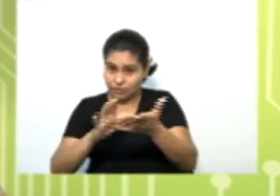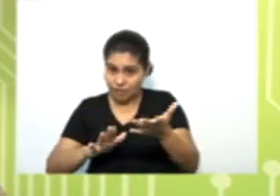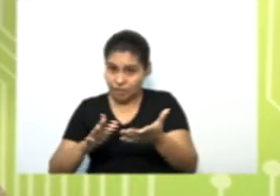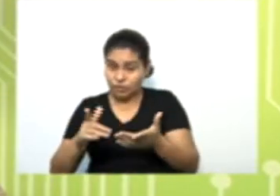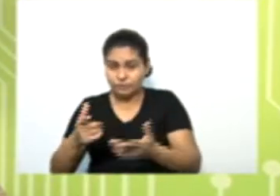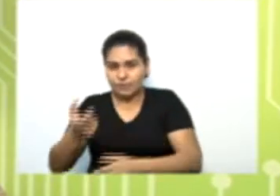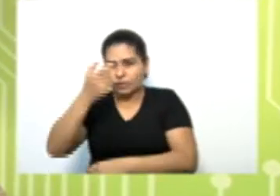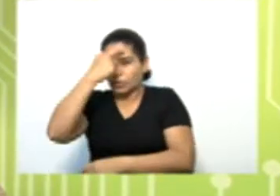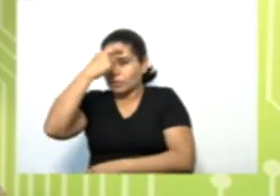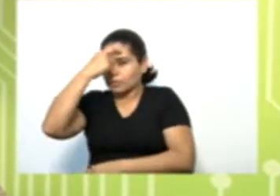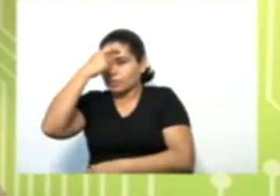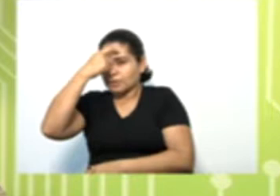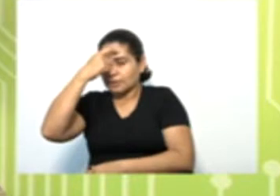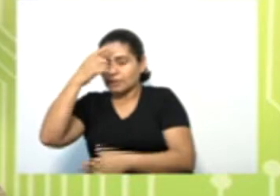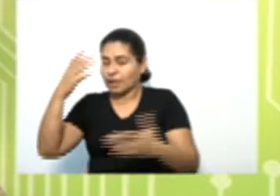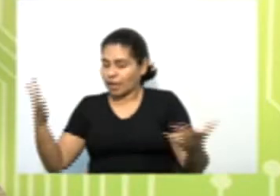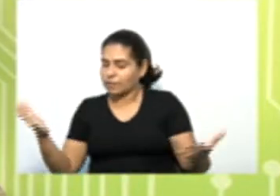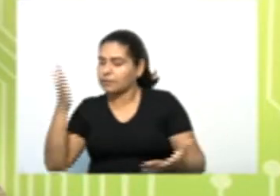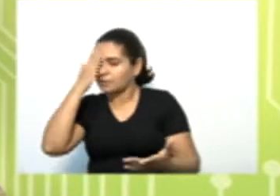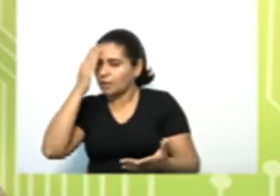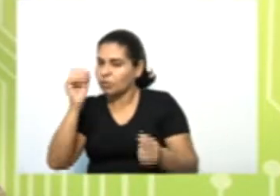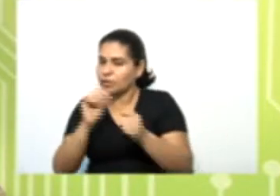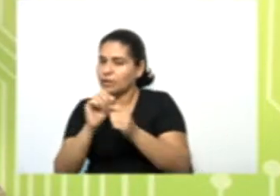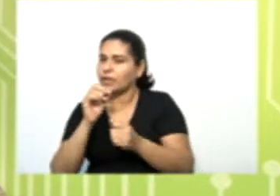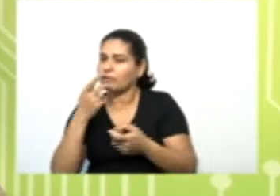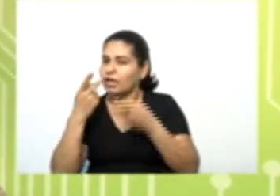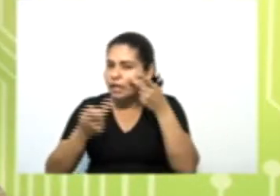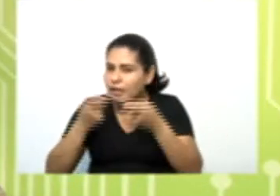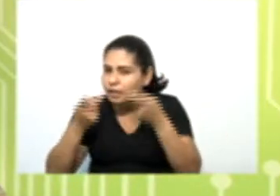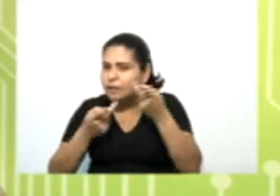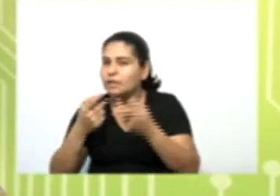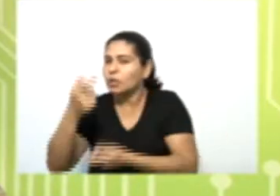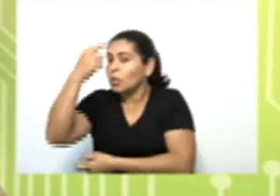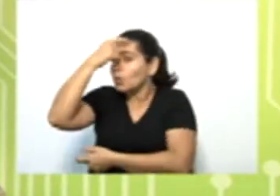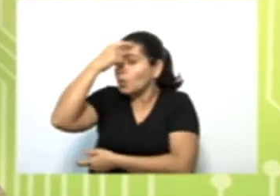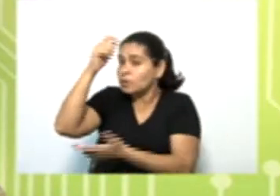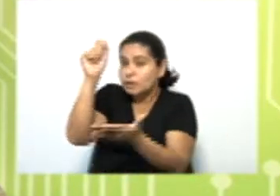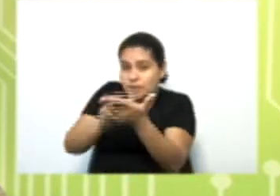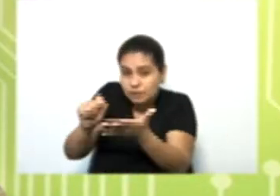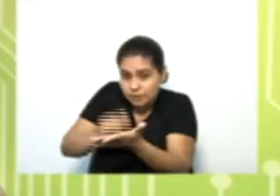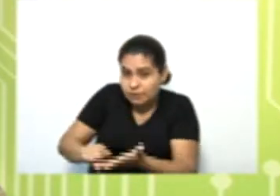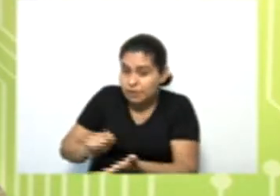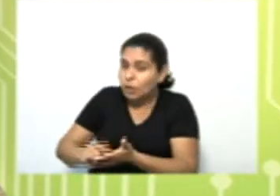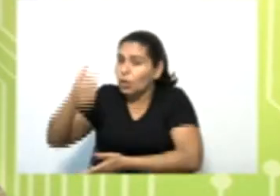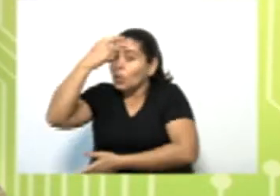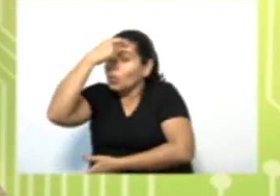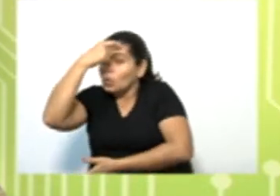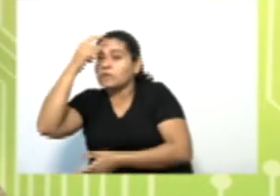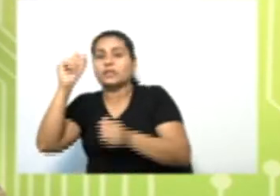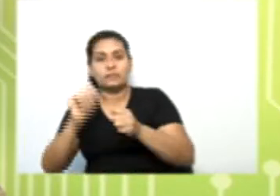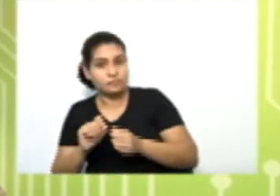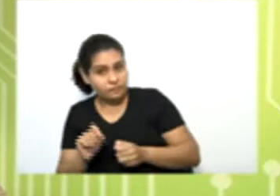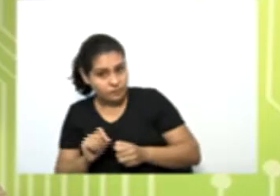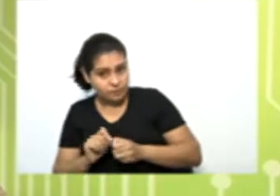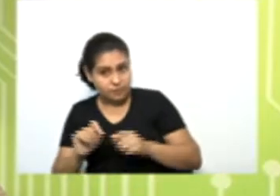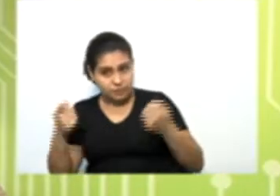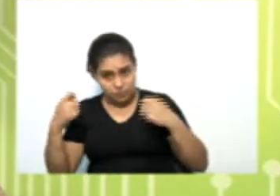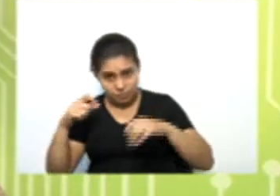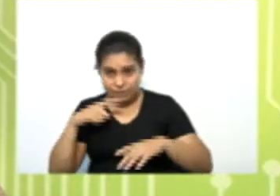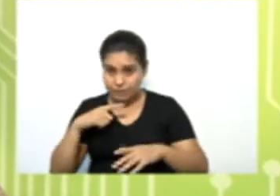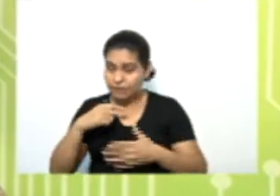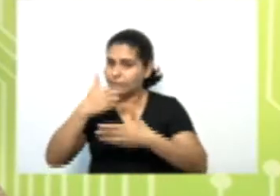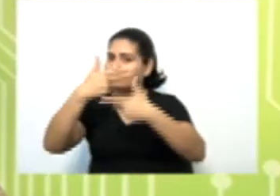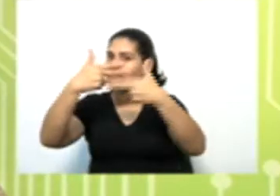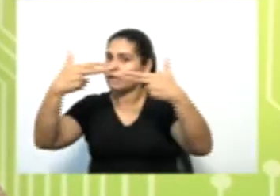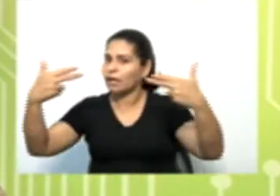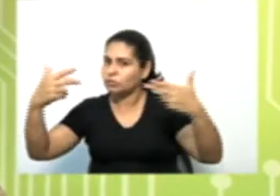bem concentrado, não é? Consciente do que está falando, consciente do que está escrevendo, consciente do que está fazendo, tá? Mas nós temos alguns tipos